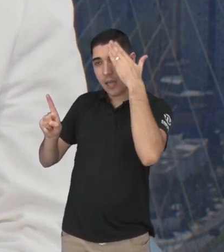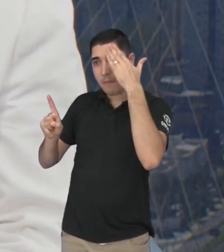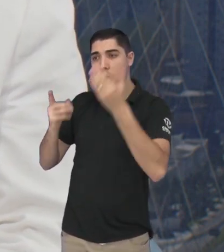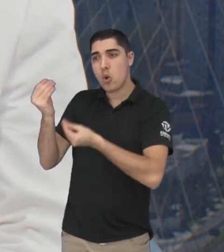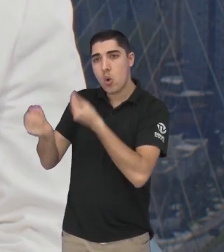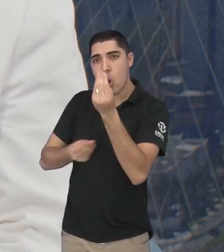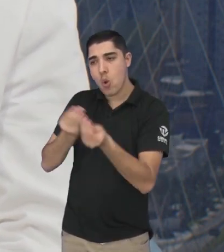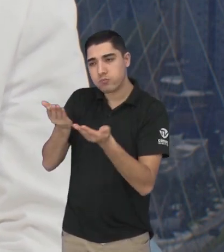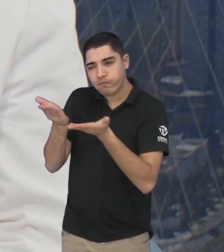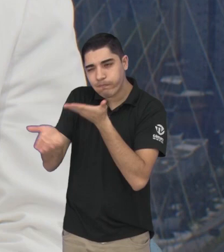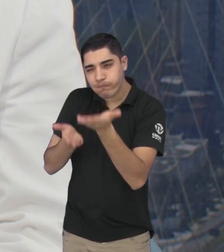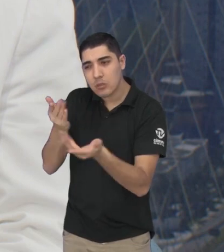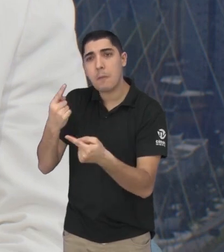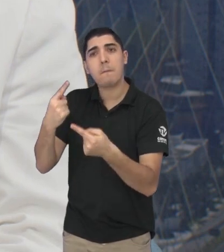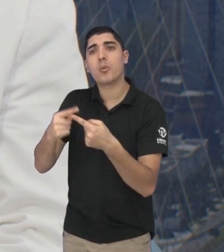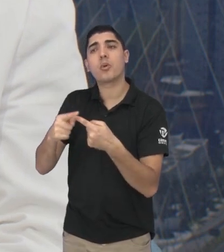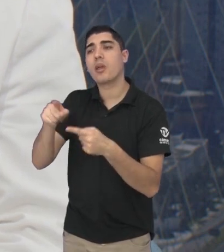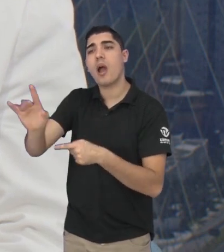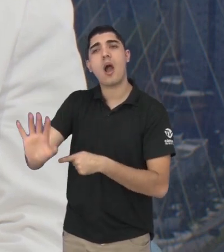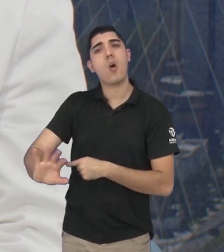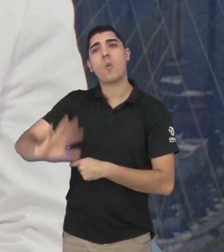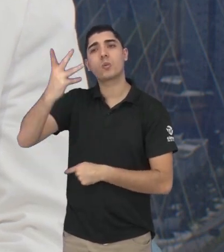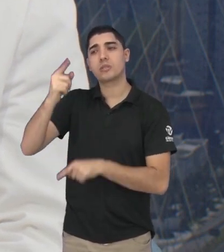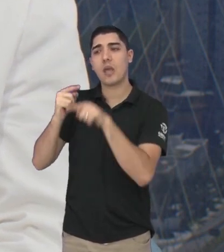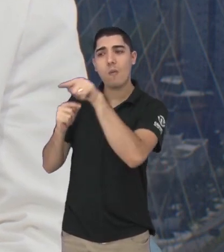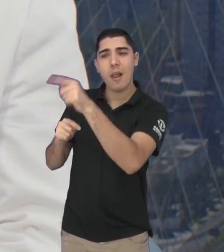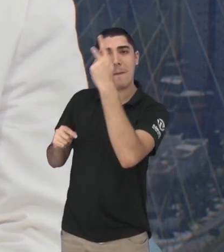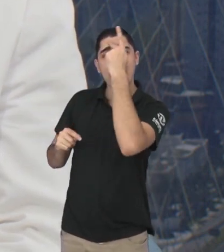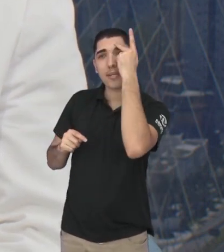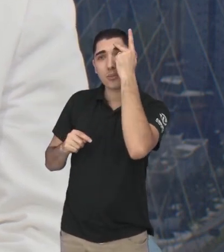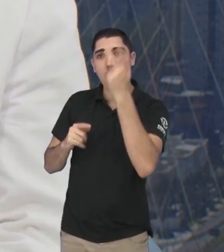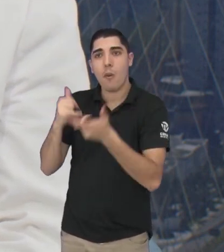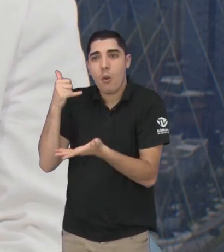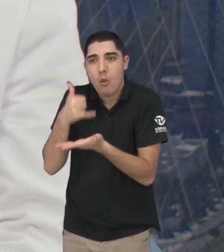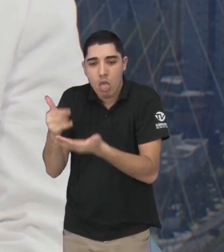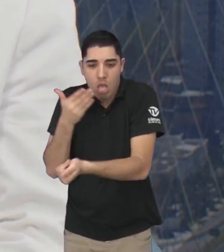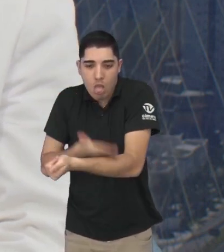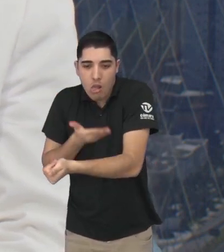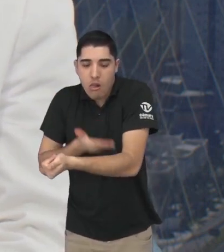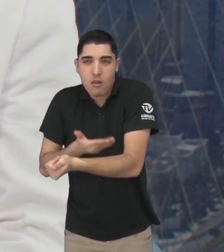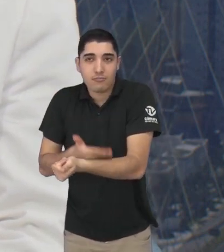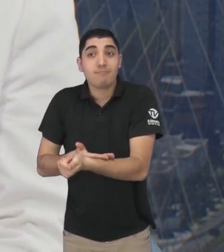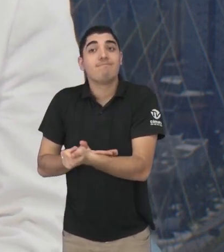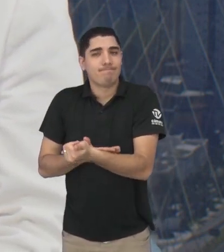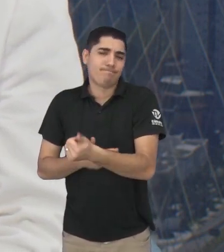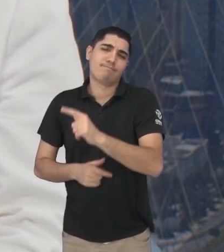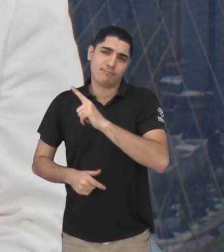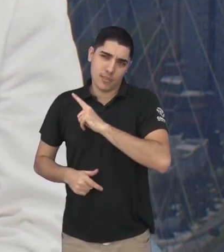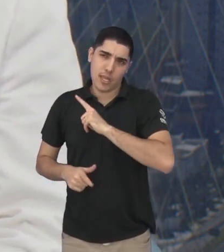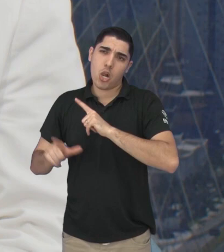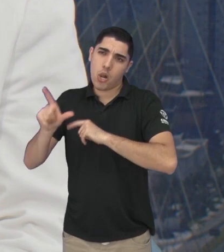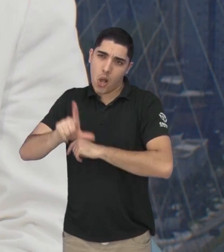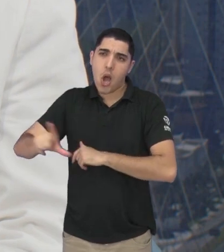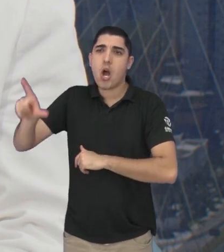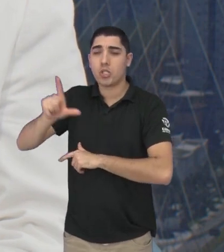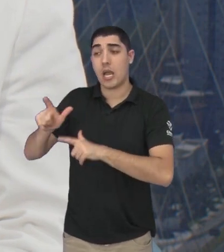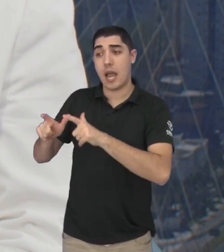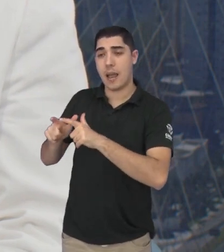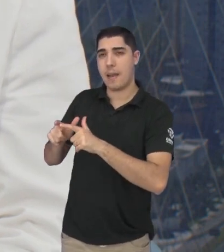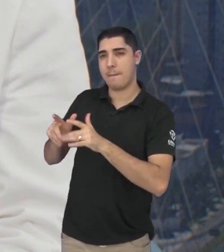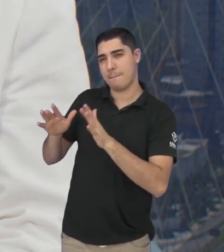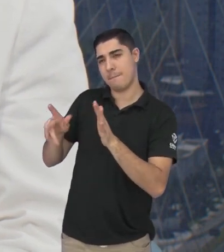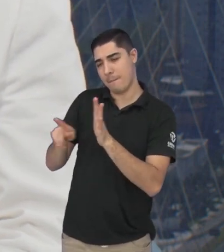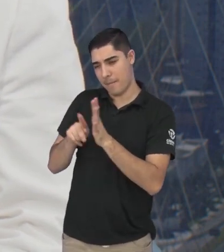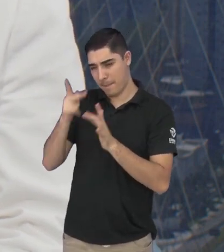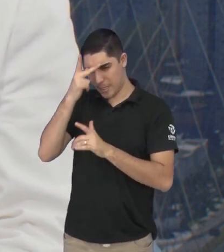para entender a causa dessa dependência. Realmente, existe uma probabilidade maior das